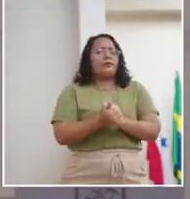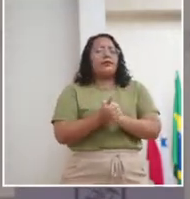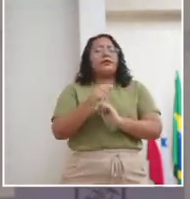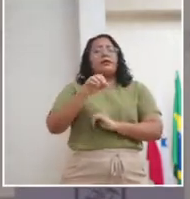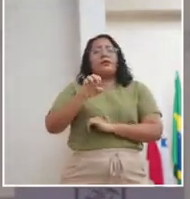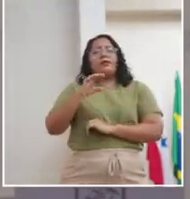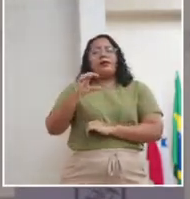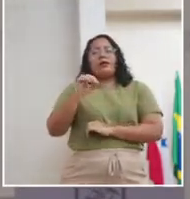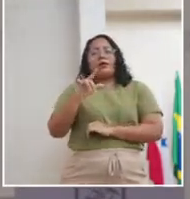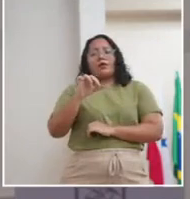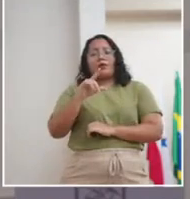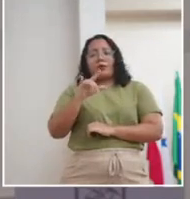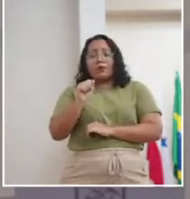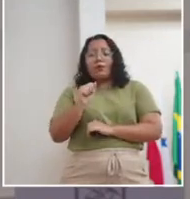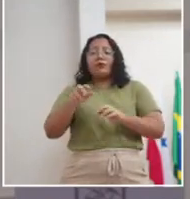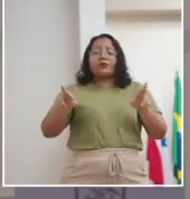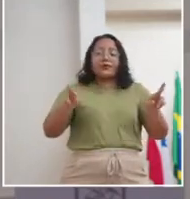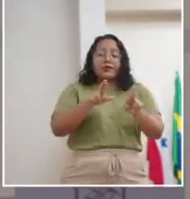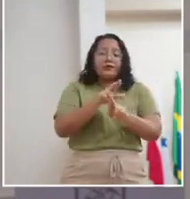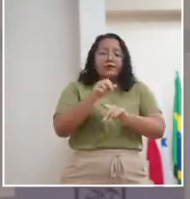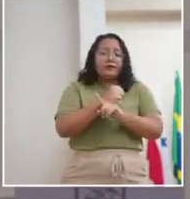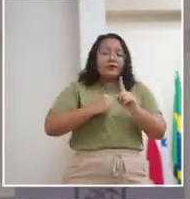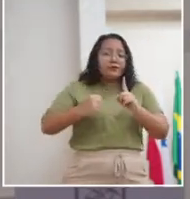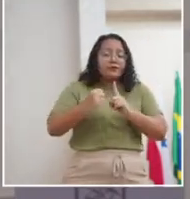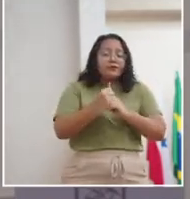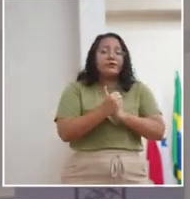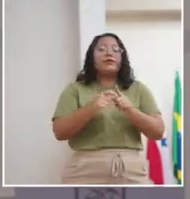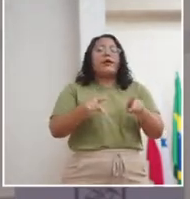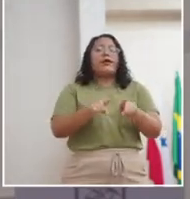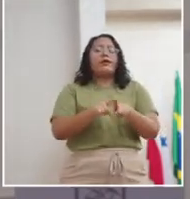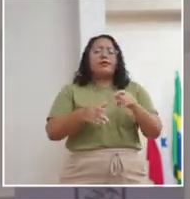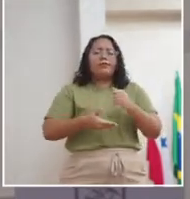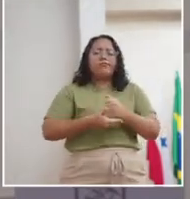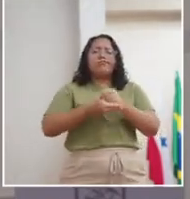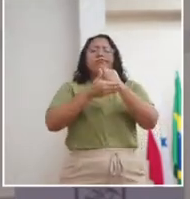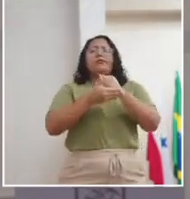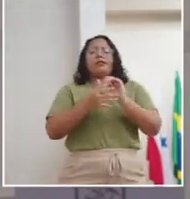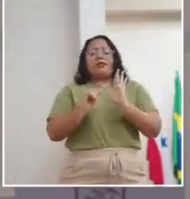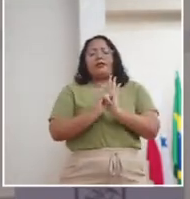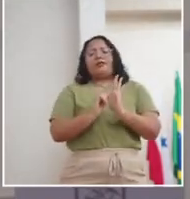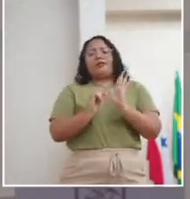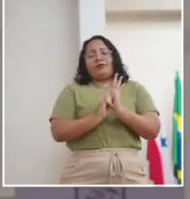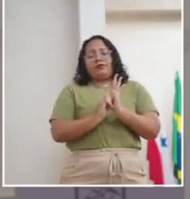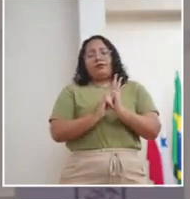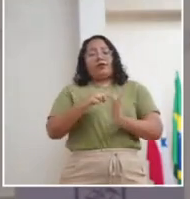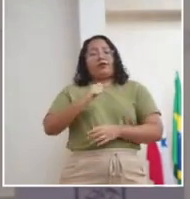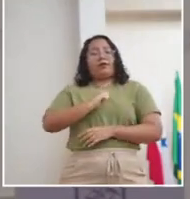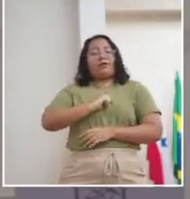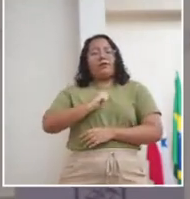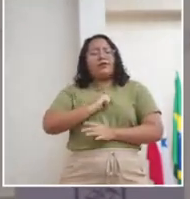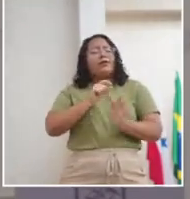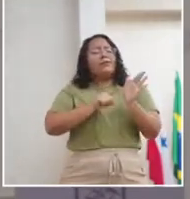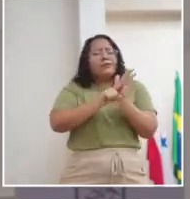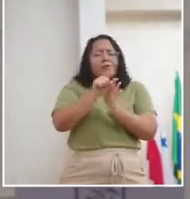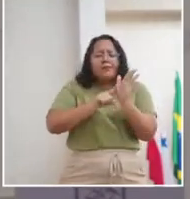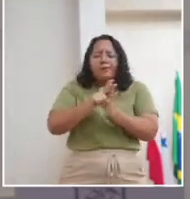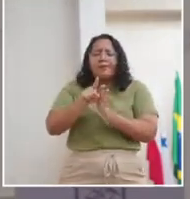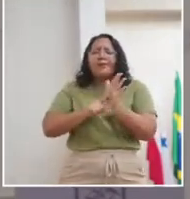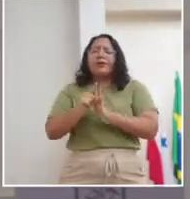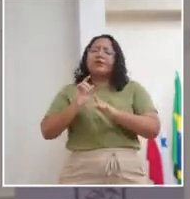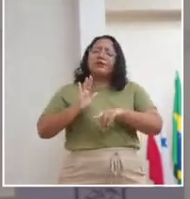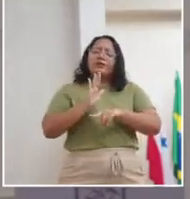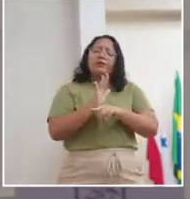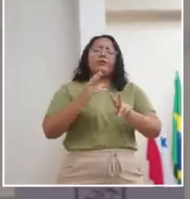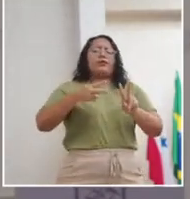ecológica, de coesão social e sustentação identitária. A antropóloga levantava questões acerca da contribuição